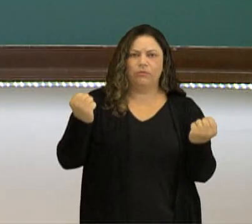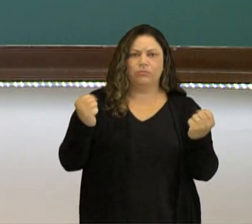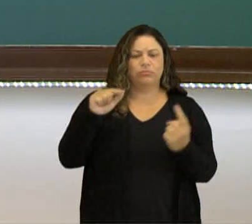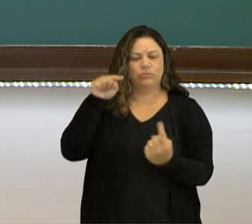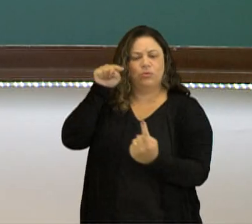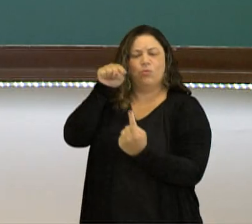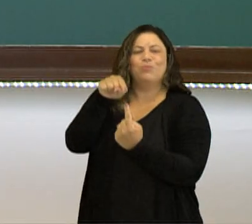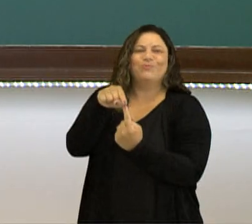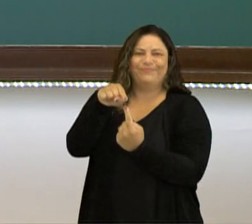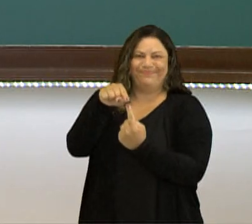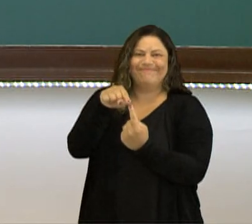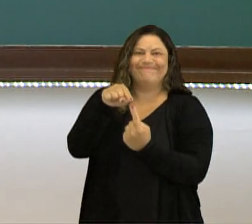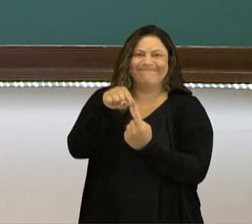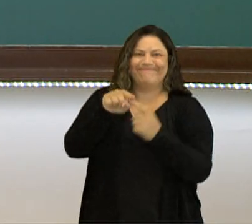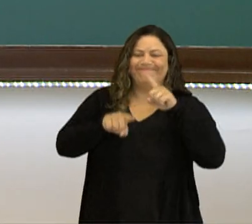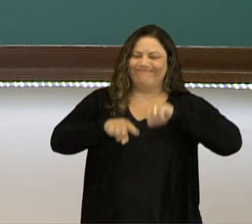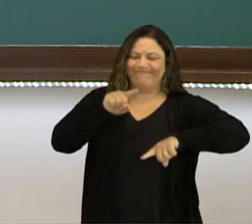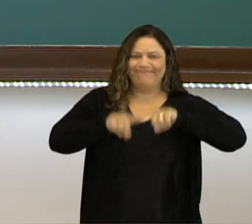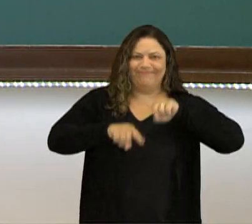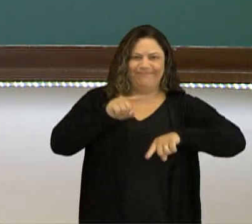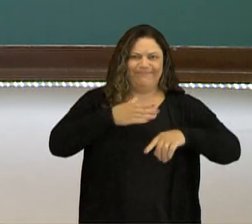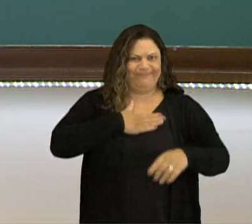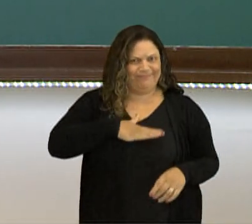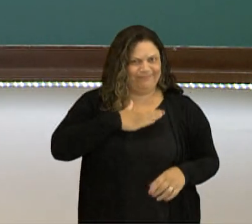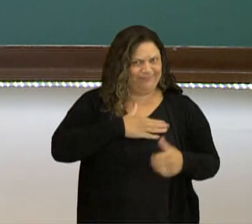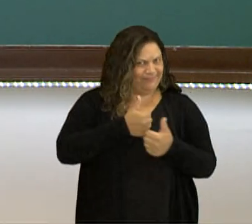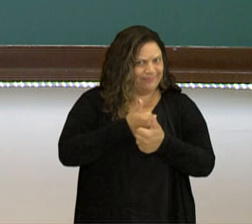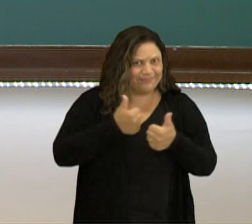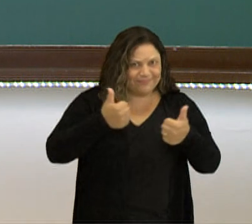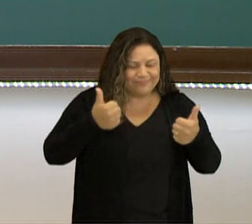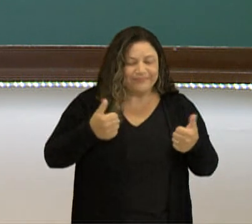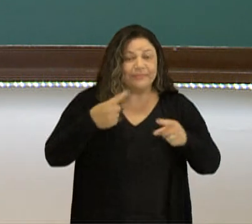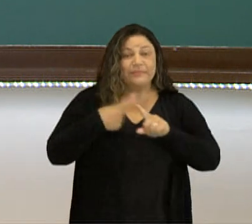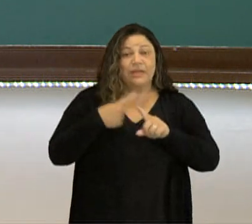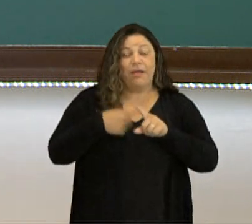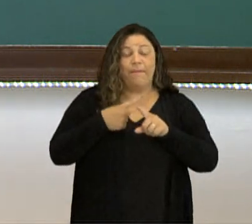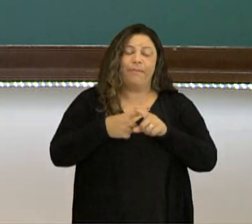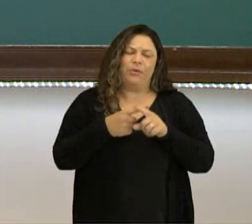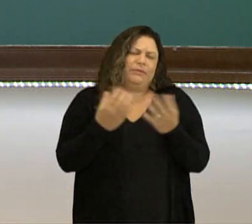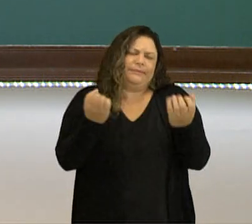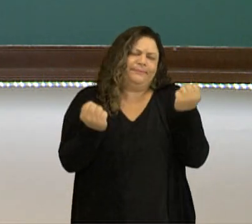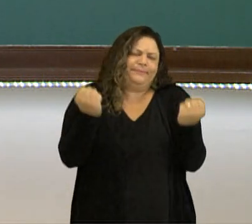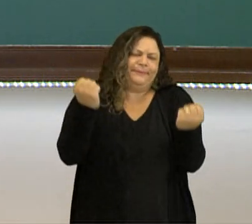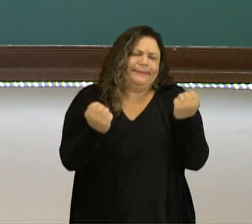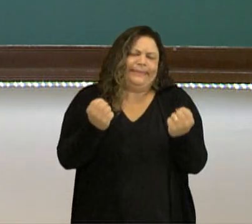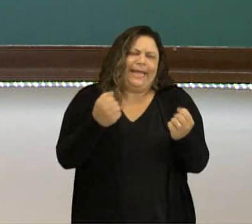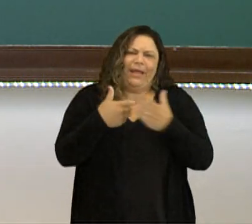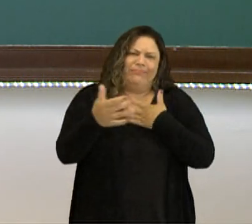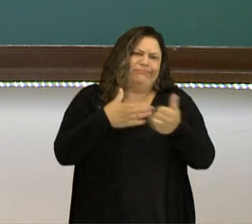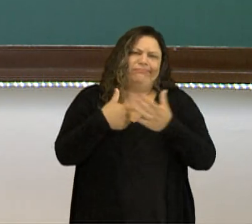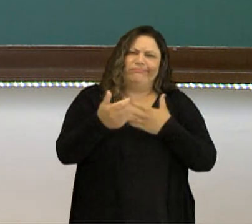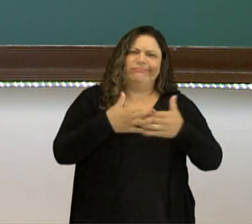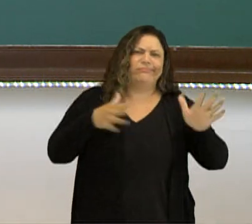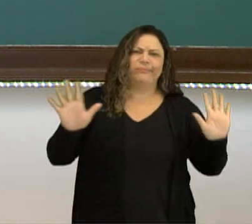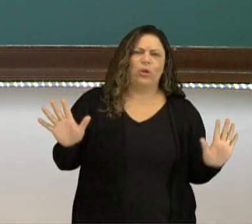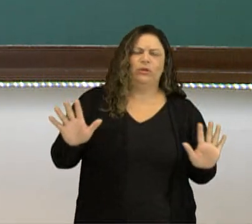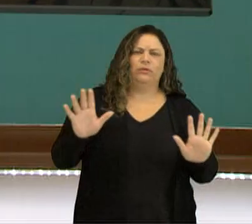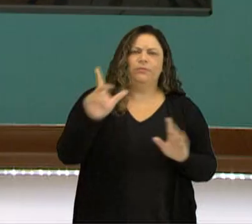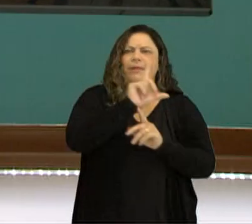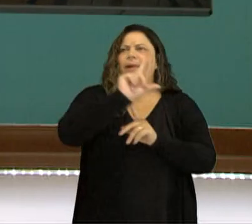material, certo? Tranquilidade, né? Porque o tamanho do meu veículo não importa comparado com a distância que eu vou percorrer